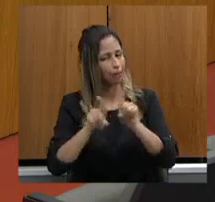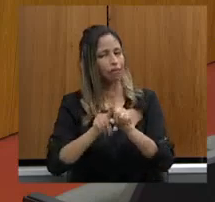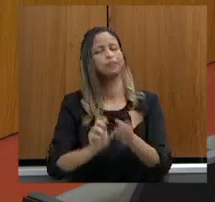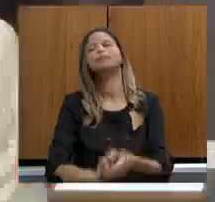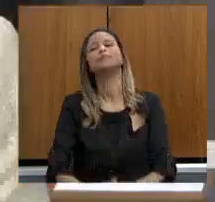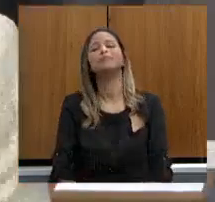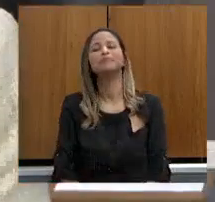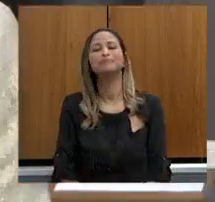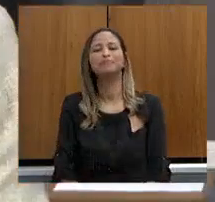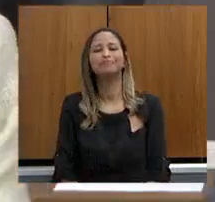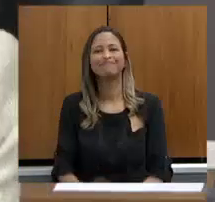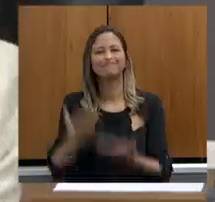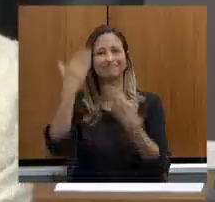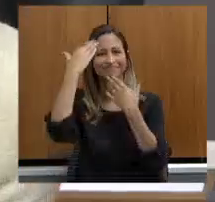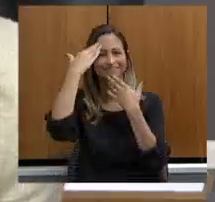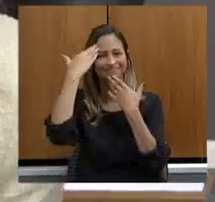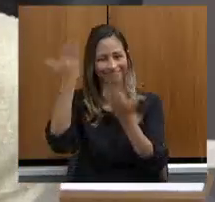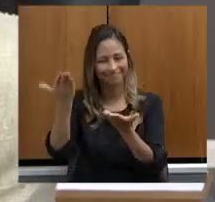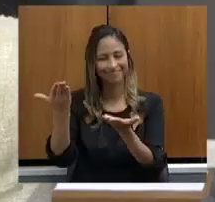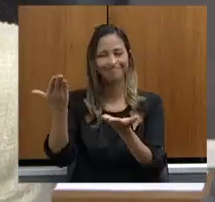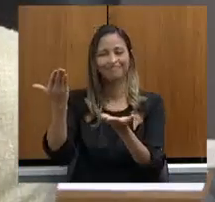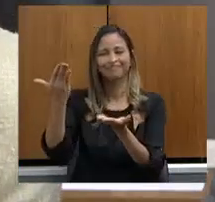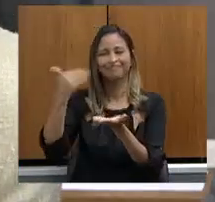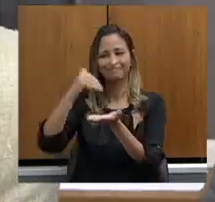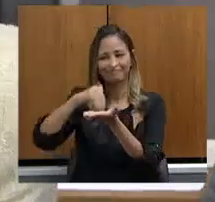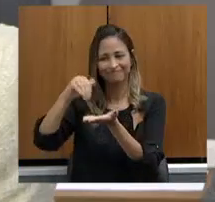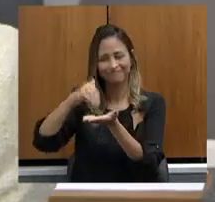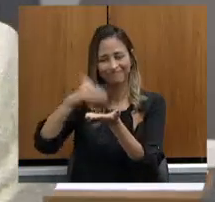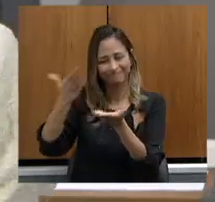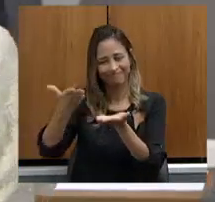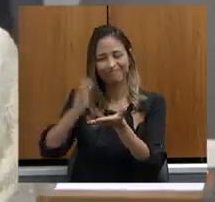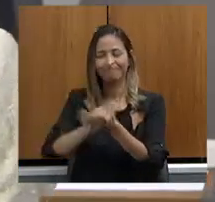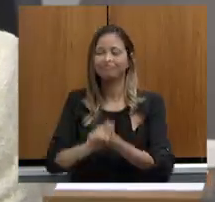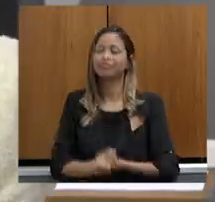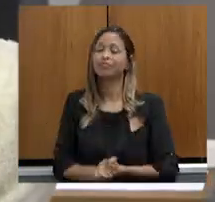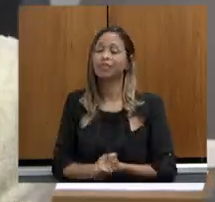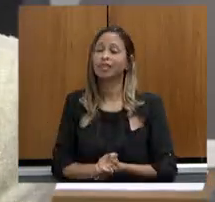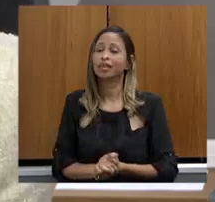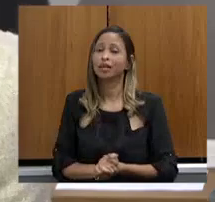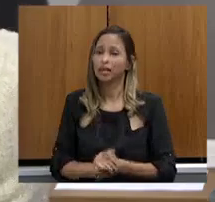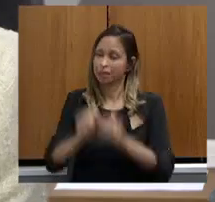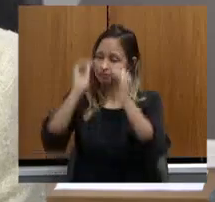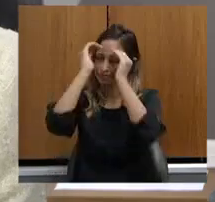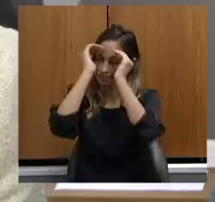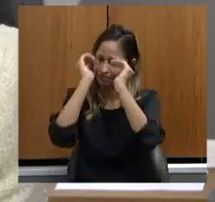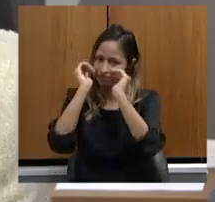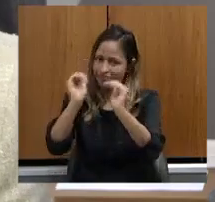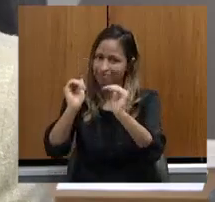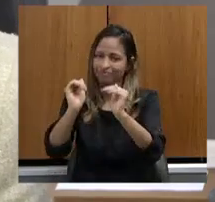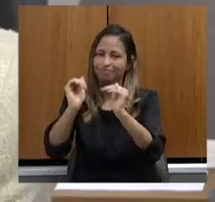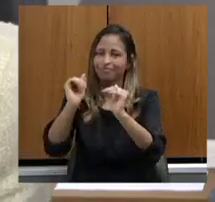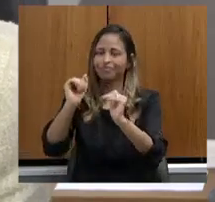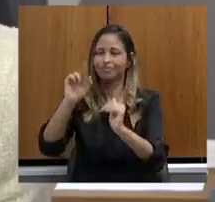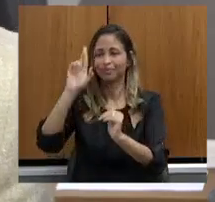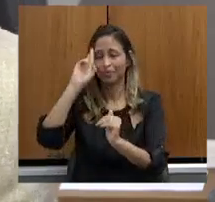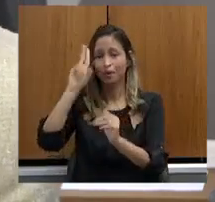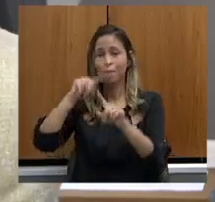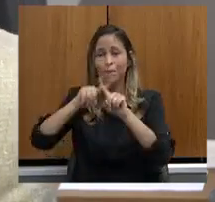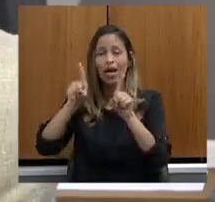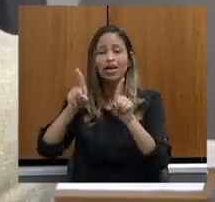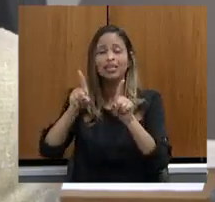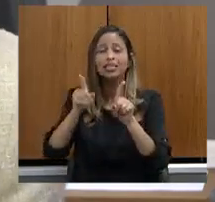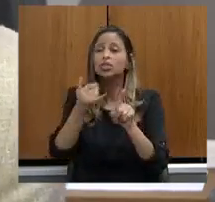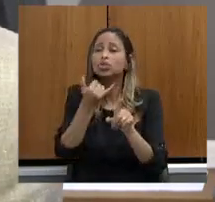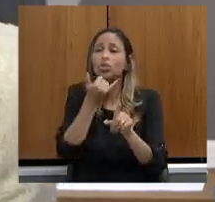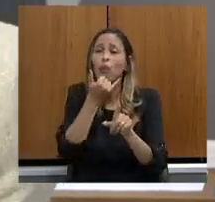obrigada pela pergunta meu caro Deputado Virgílio Guimarães Tenho muito respeito pelo senhor mas me permita